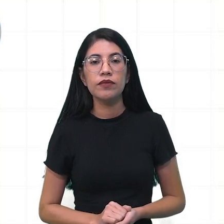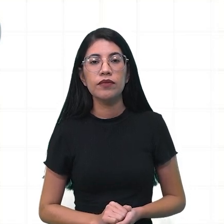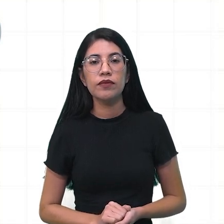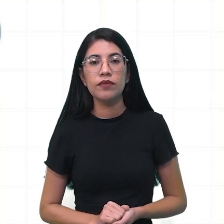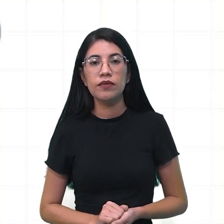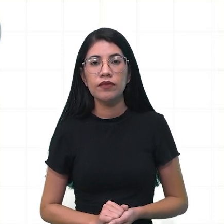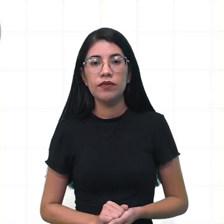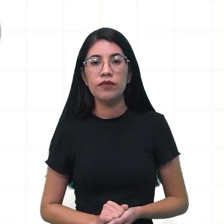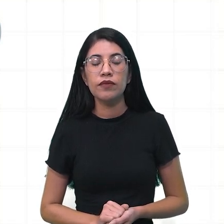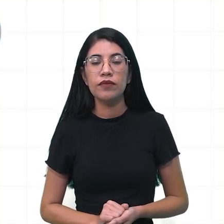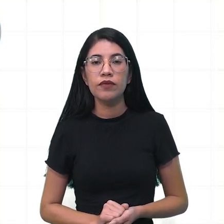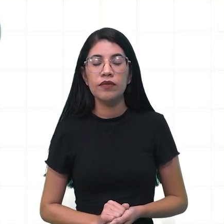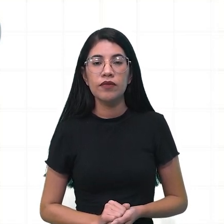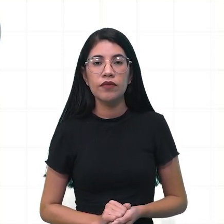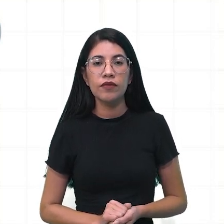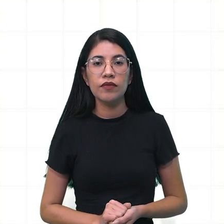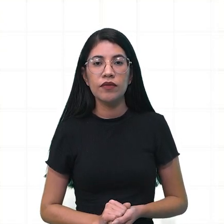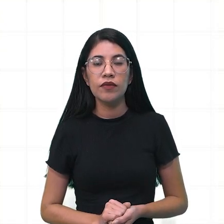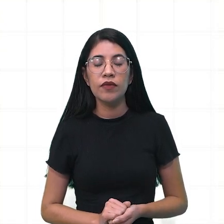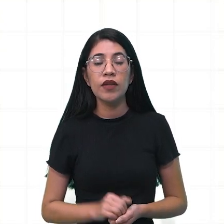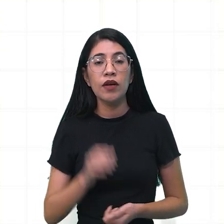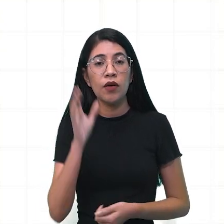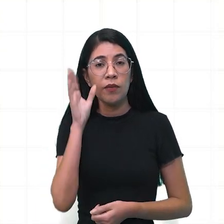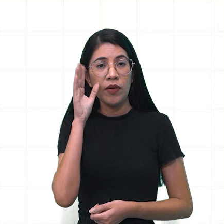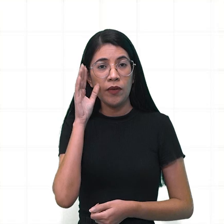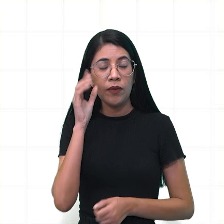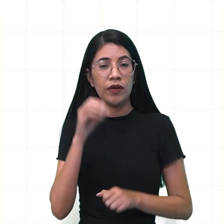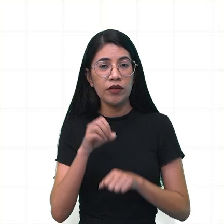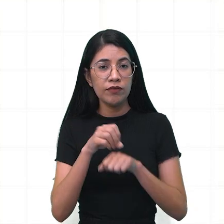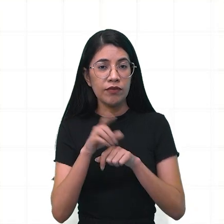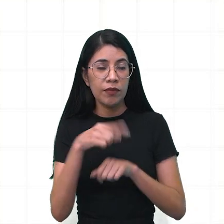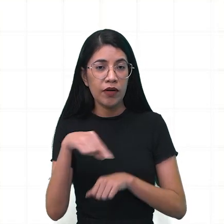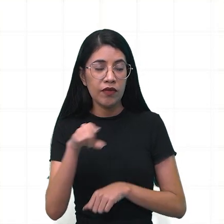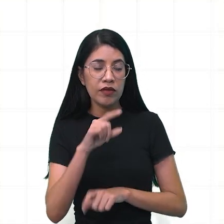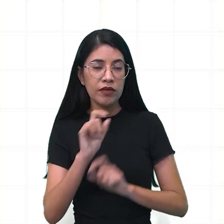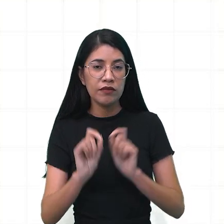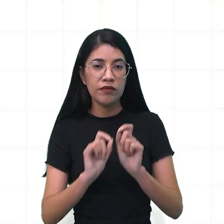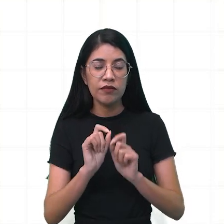certo vamos agora a a uma curiosidade